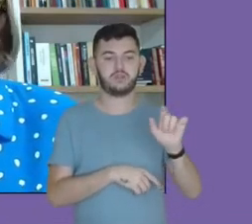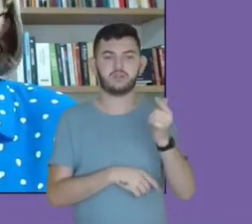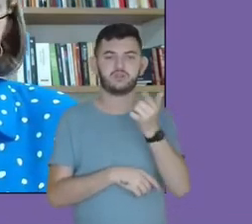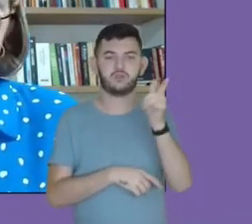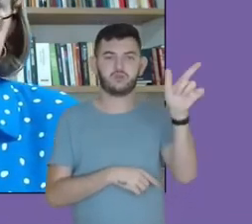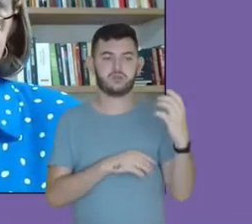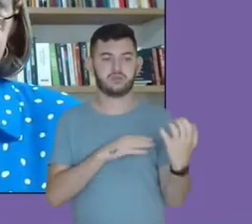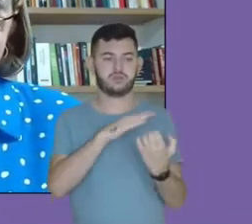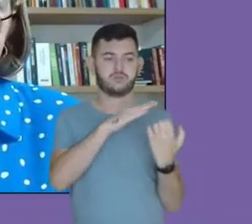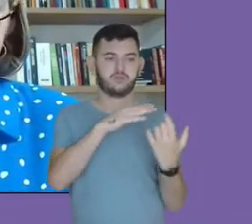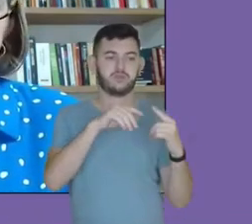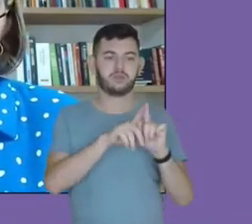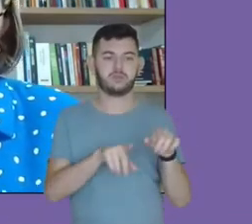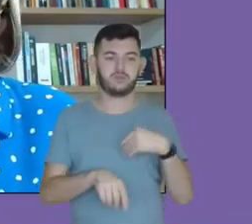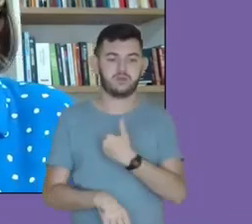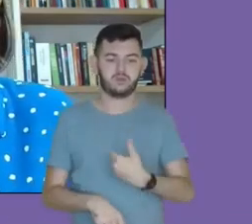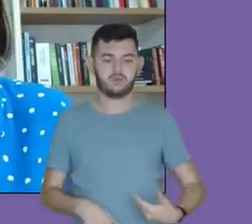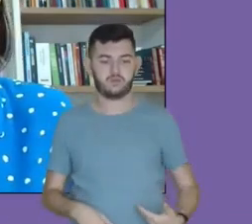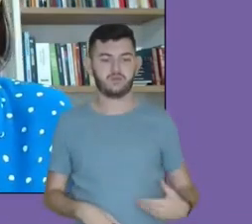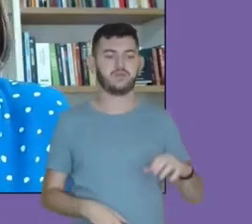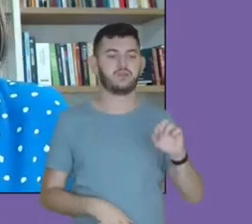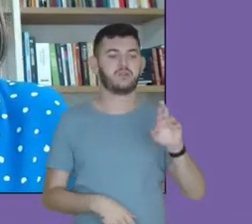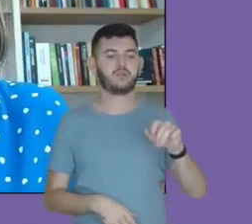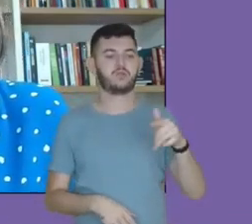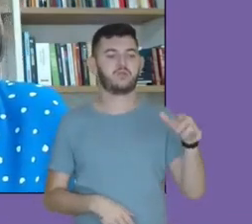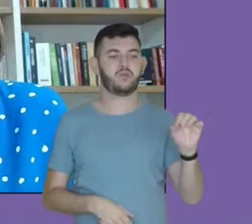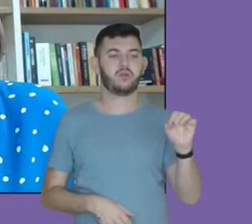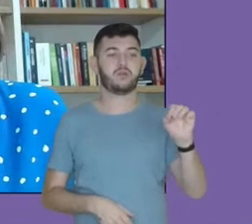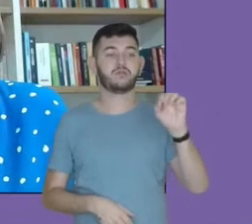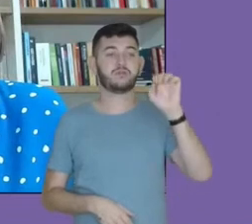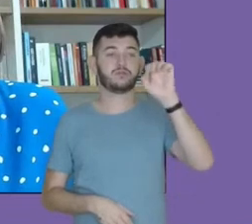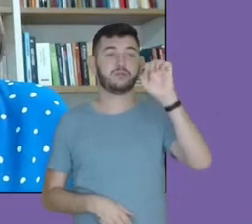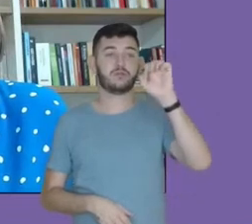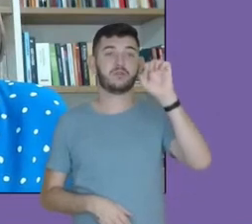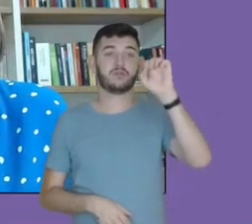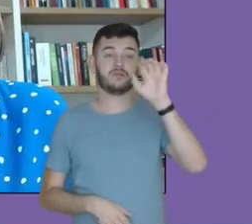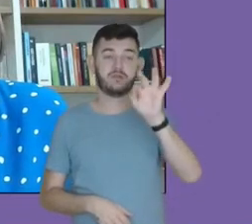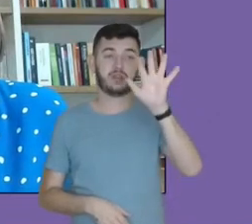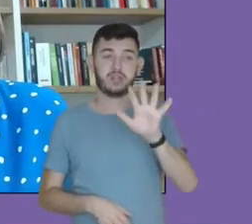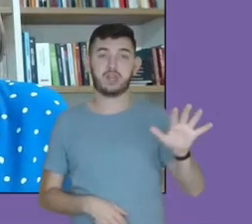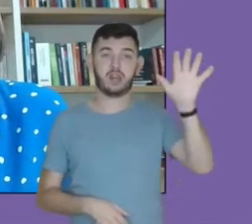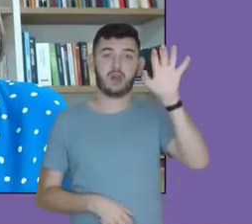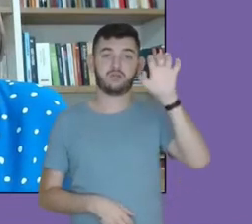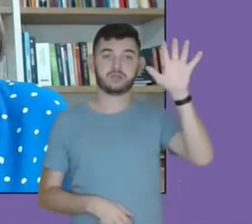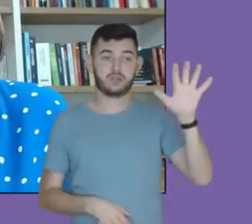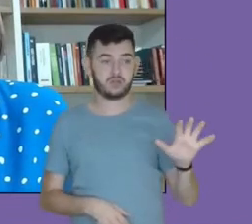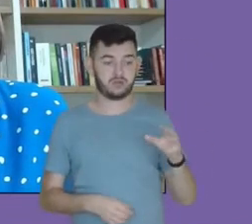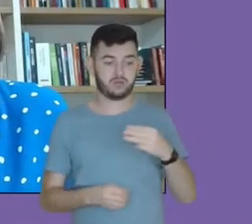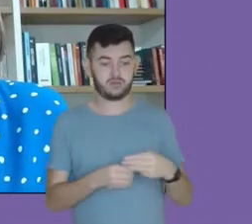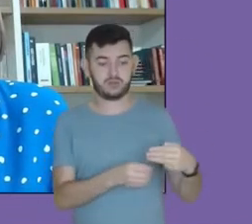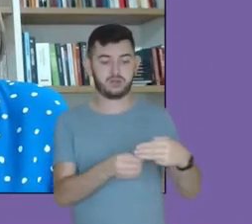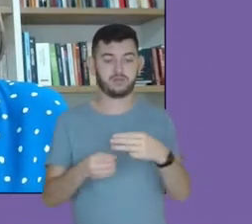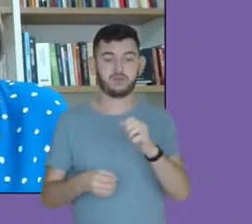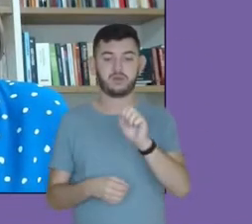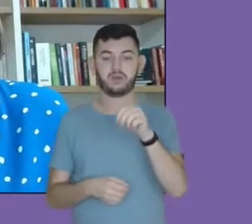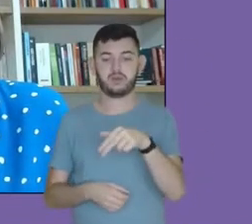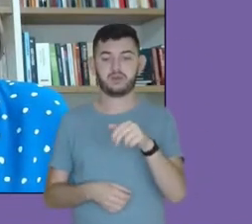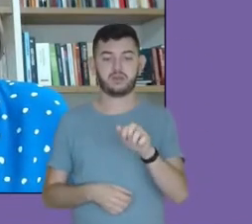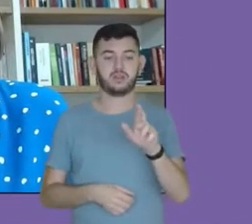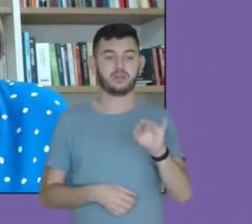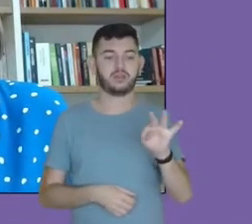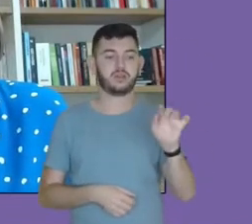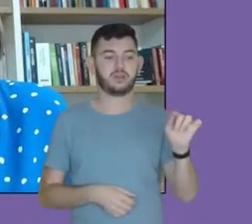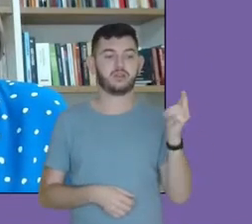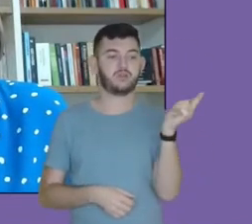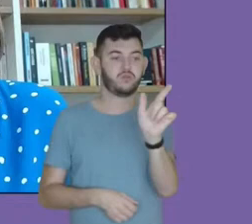e órgãos públicos municipais, estaduais e federais. A Ana Rita recebeu, entre outros, o